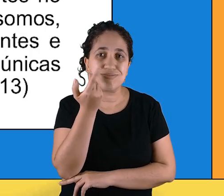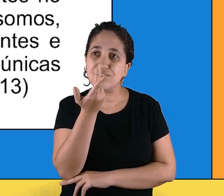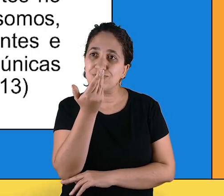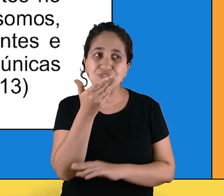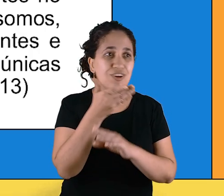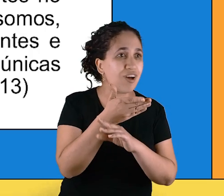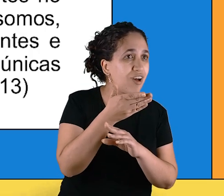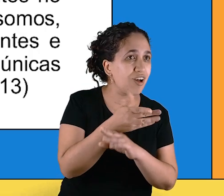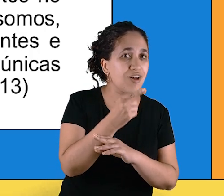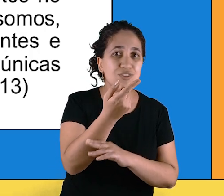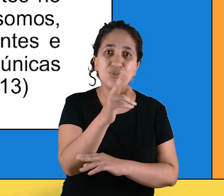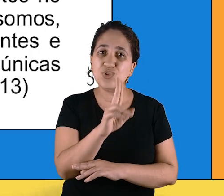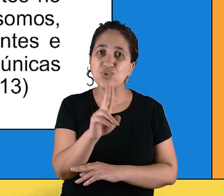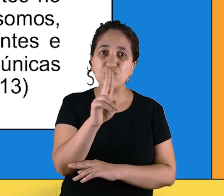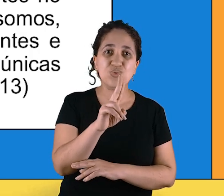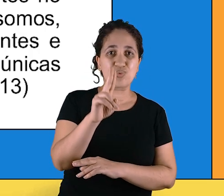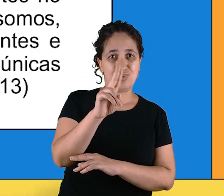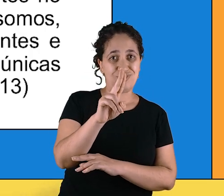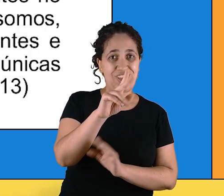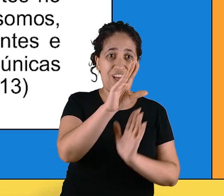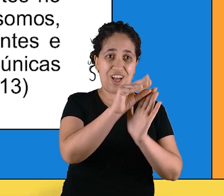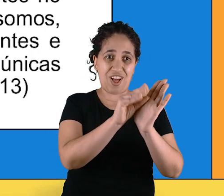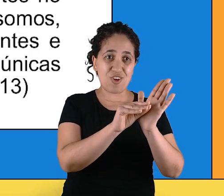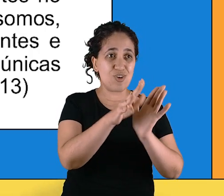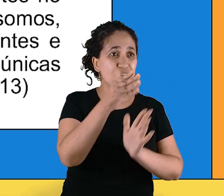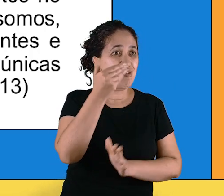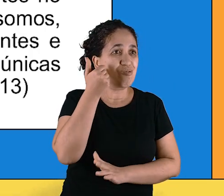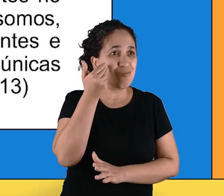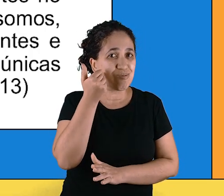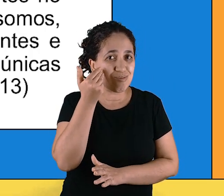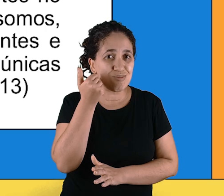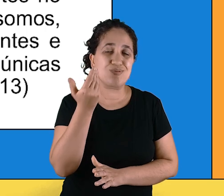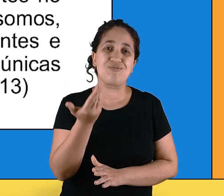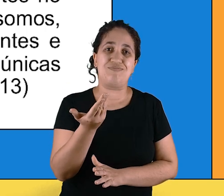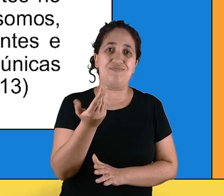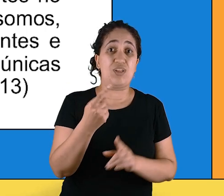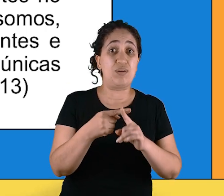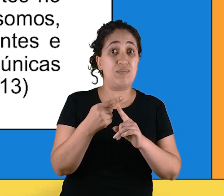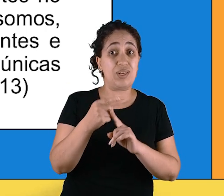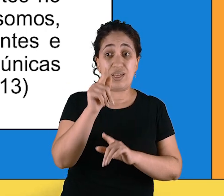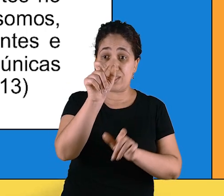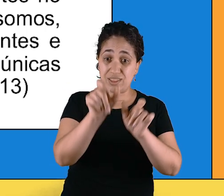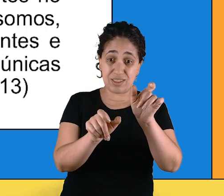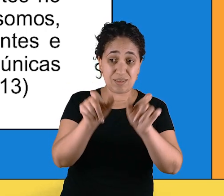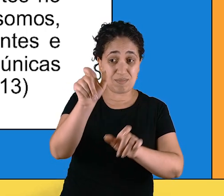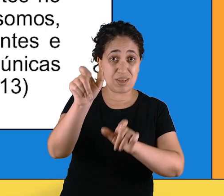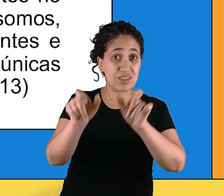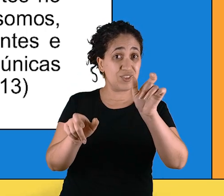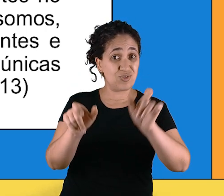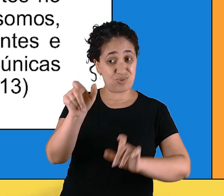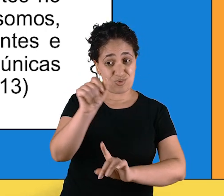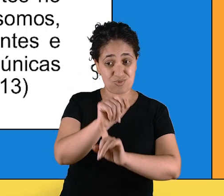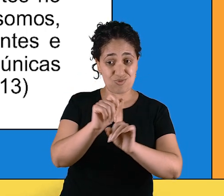cultural, né? De fazer usos, né, do conteúdo cultural que é apresentado, porque as pessoas